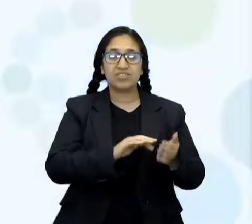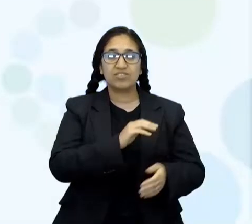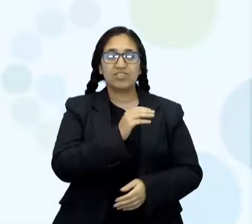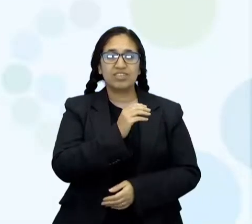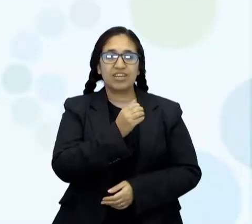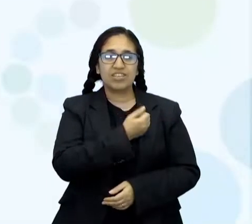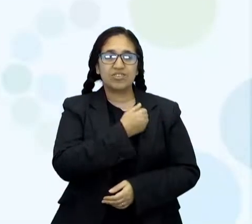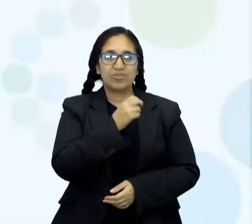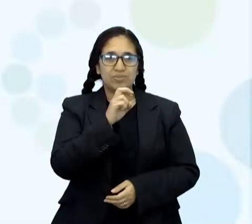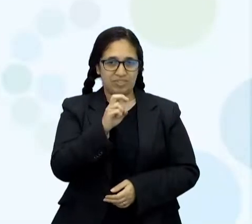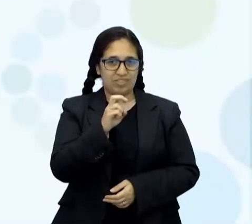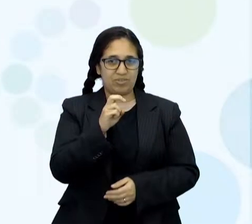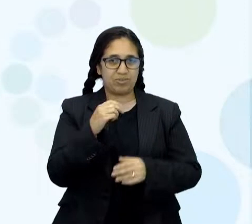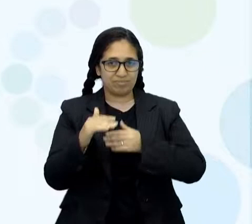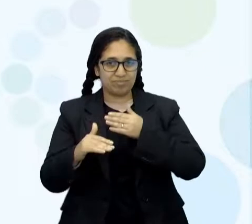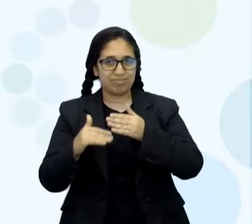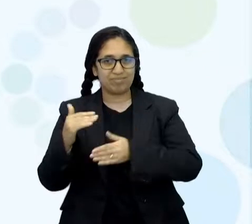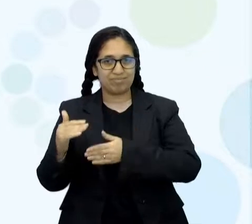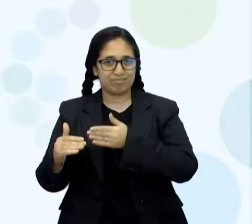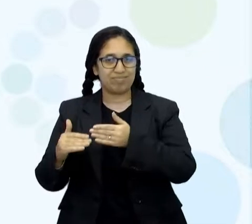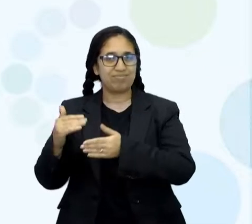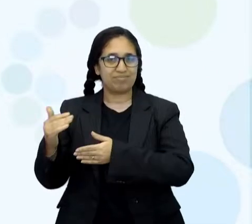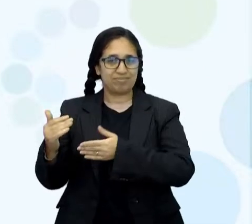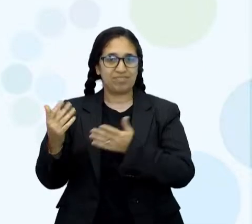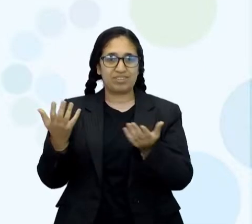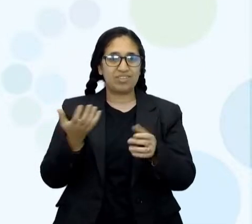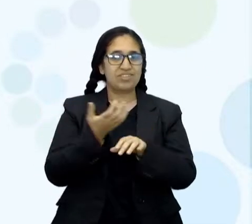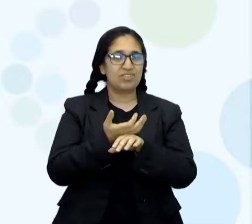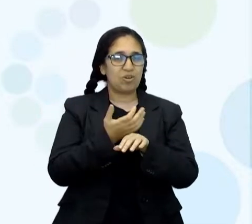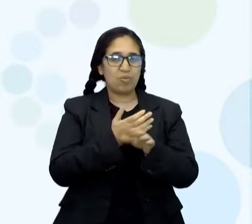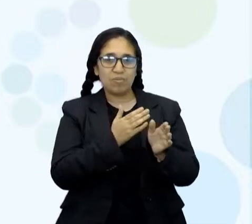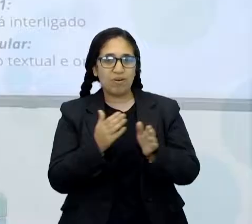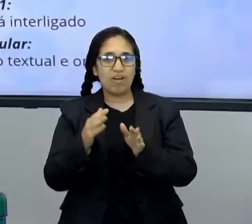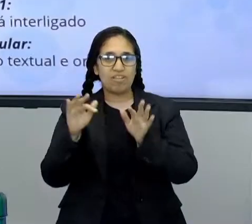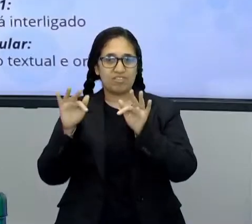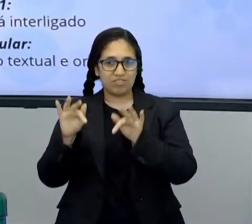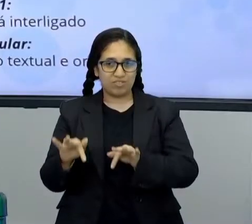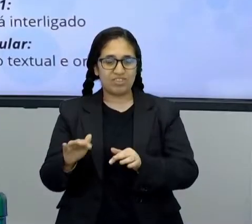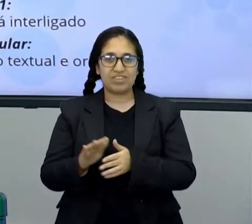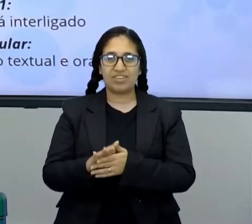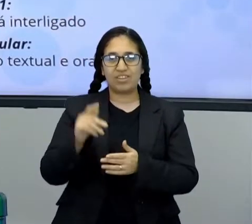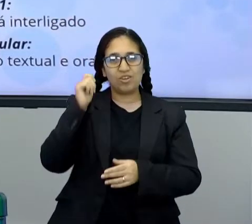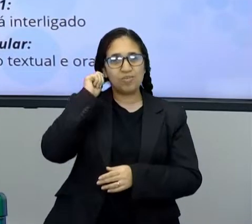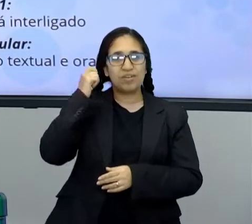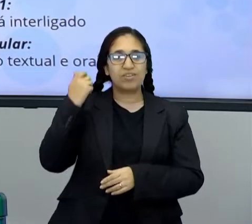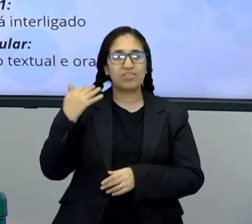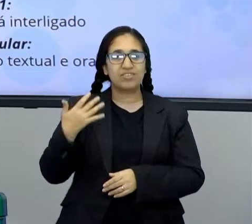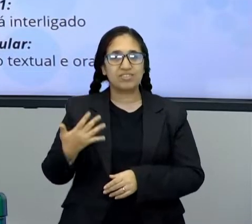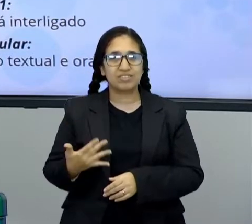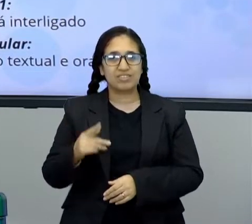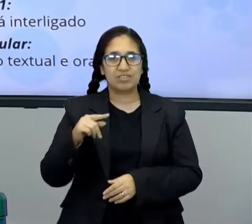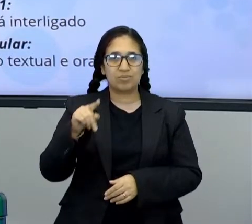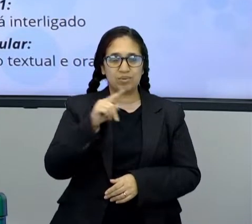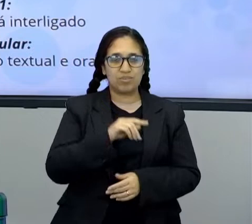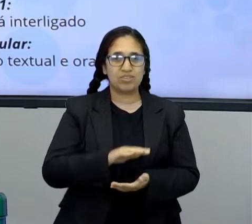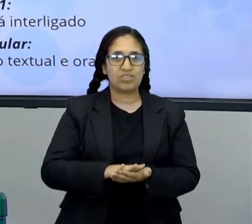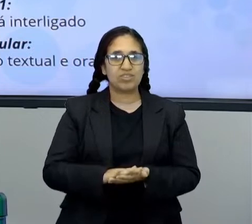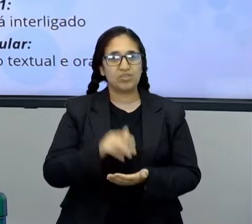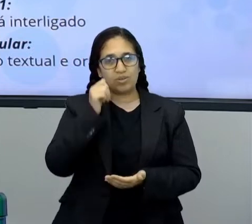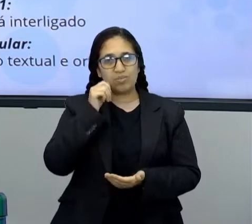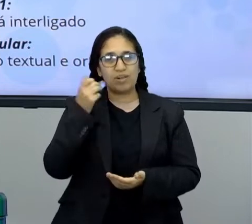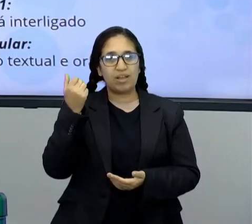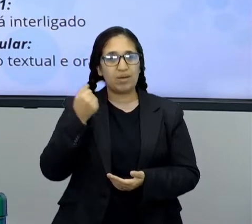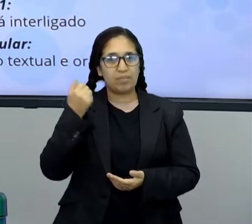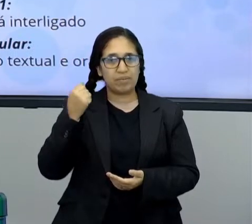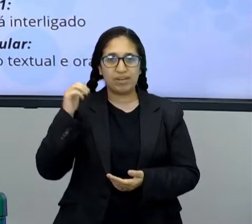5. Estamos caminhando para a finalização do nosso componente. Vou fazer a minha audiodescrição para vocês. Então, eu sou